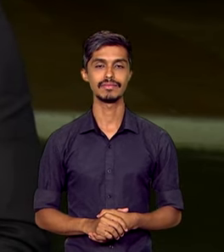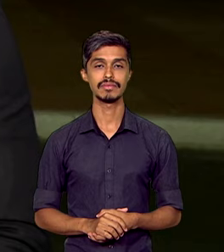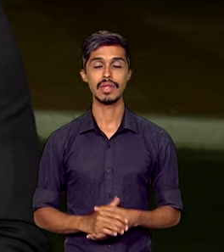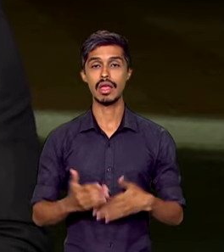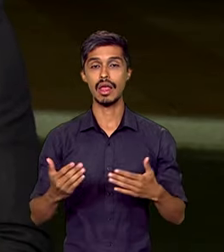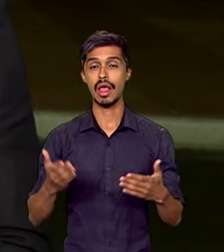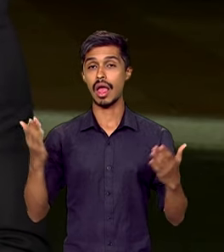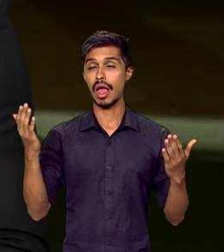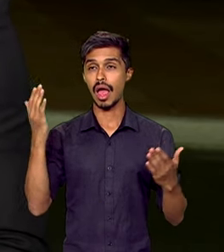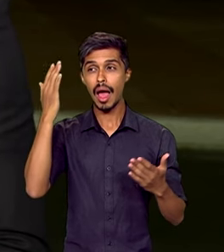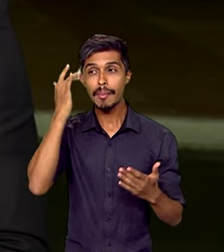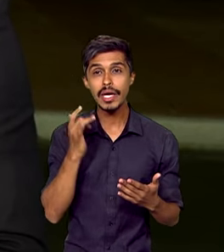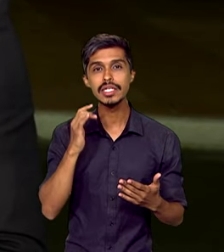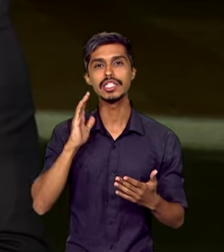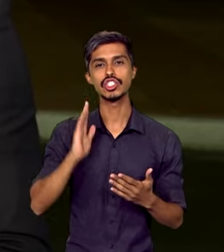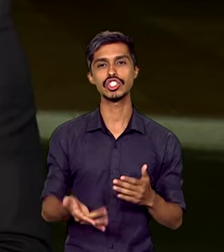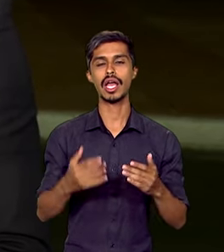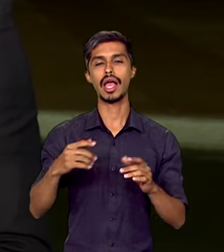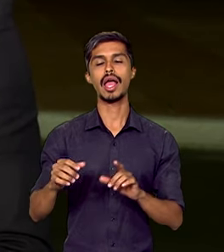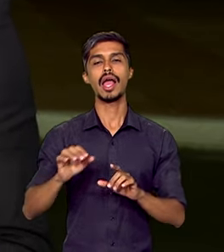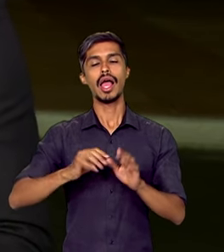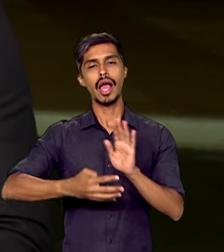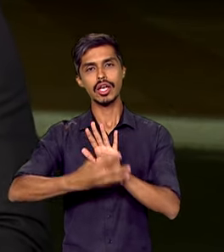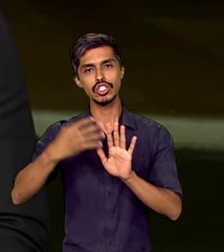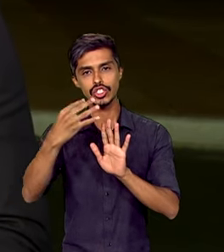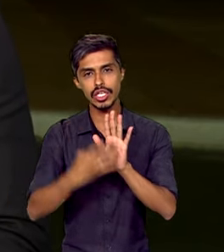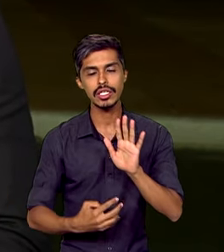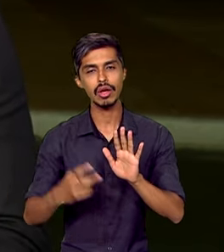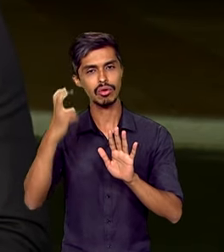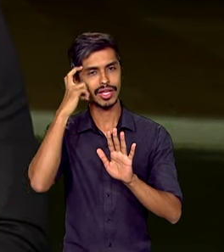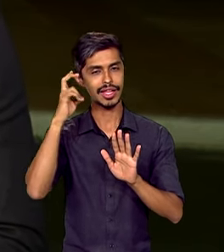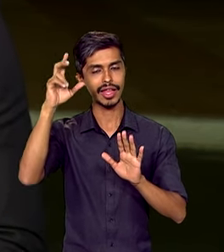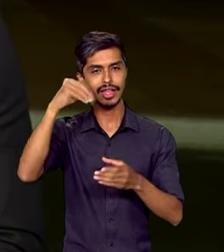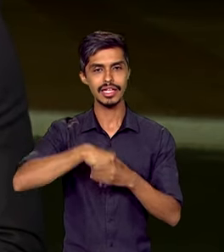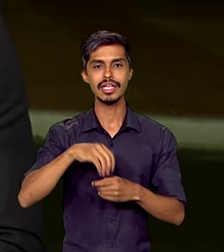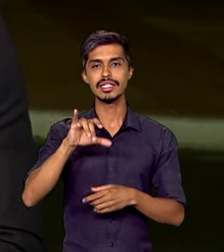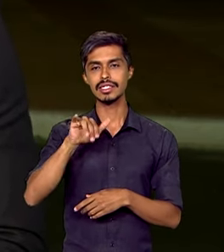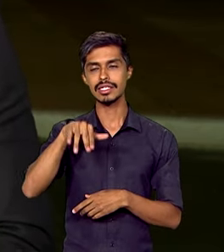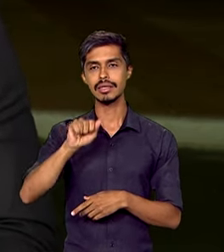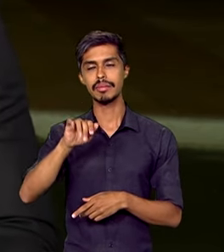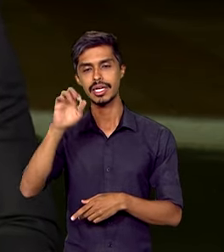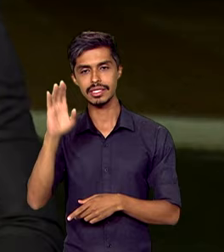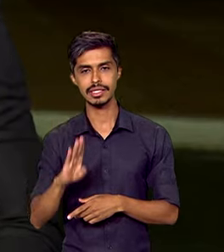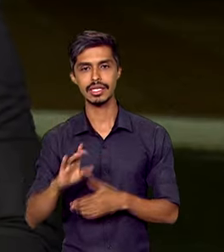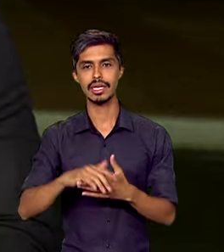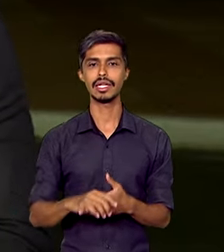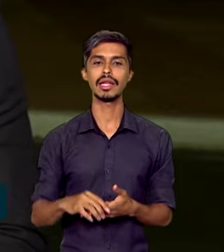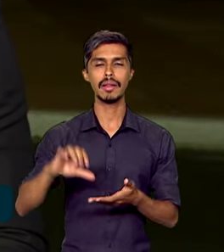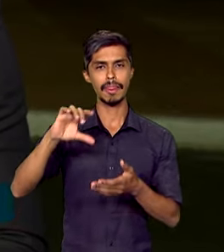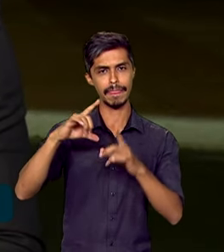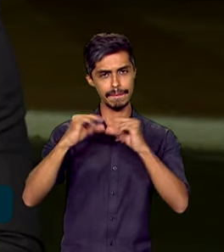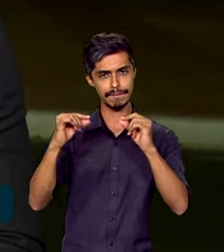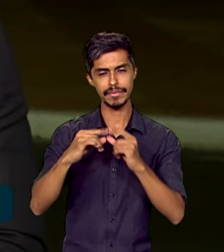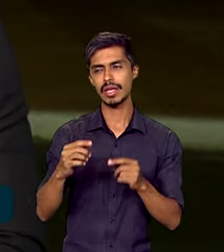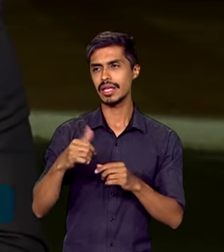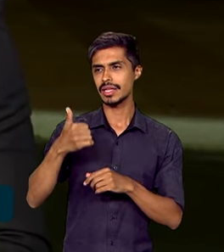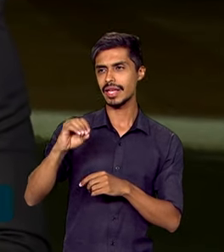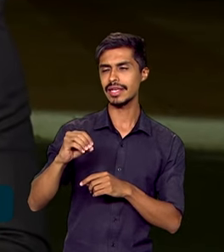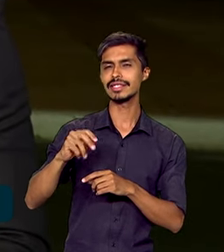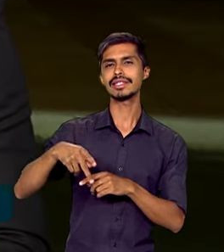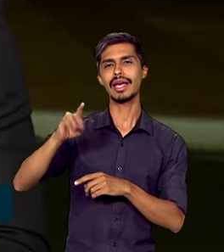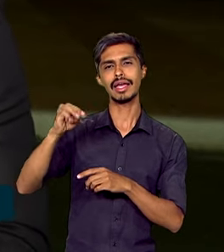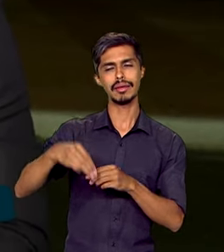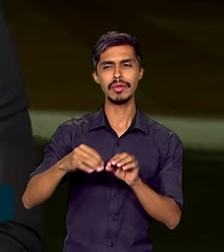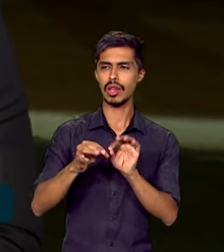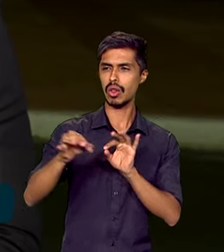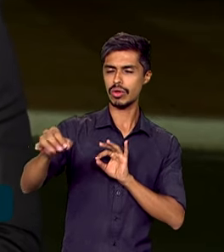já a partir de amanhã a agenda cultural será no Cine Brasília na Asa Sul do Plano Piloto mais ou menos uns 10 km aqui do Palácio